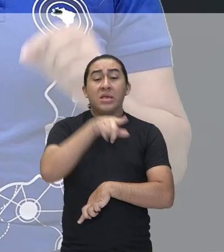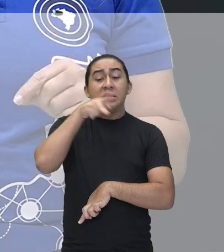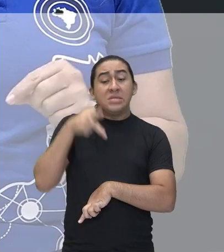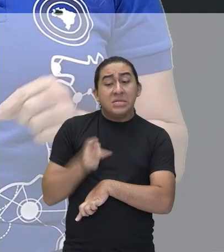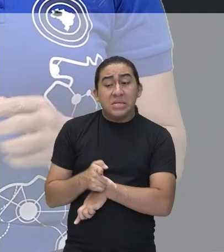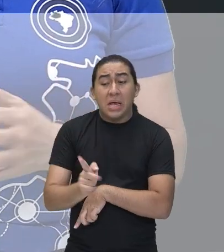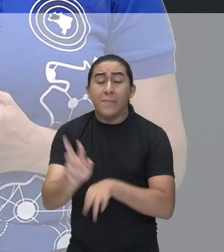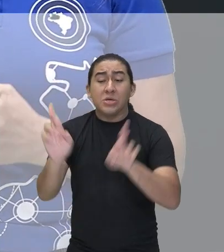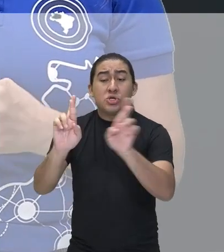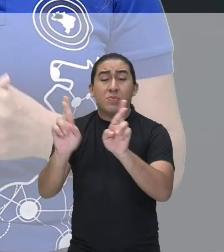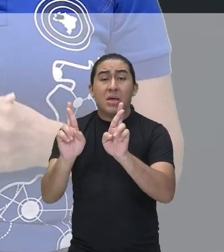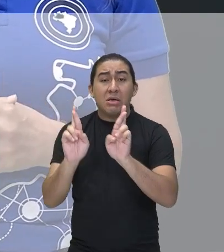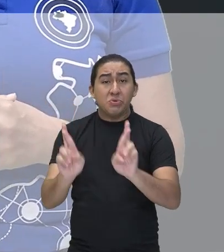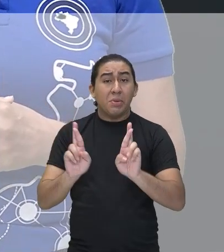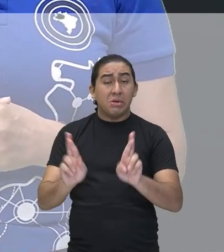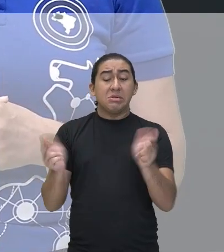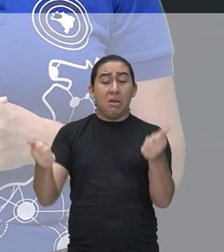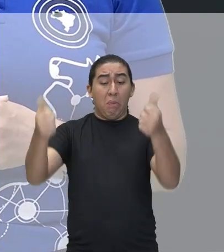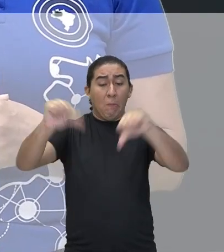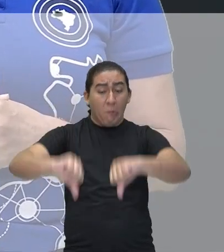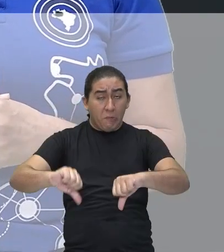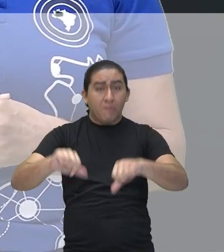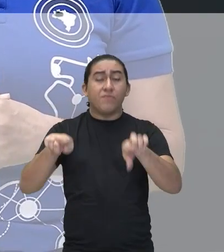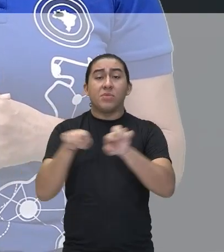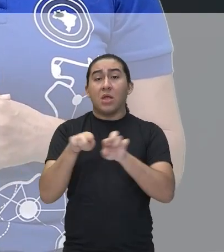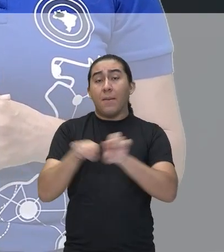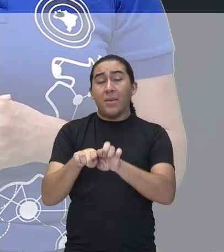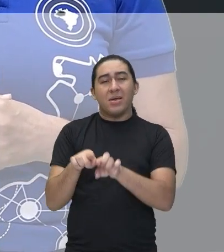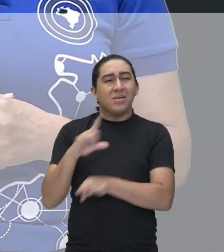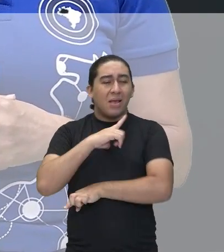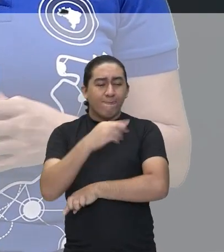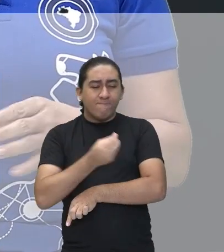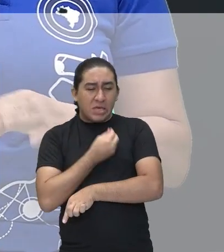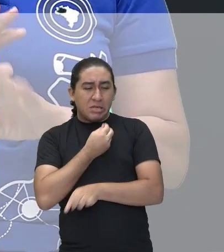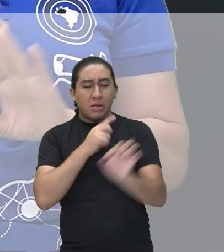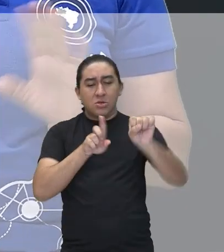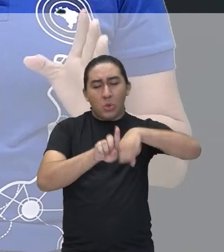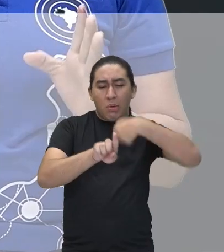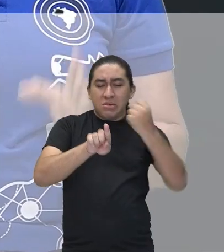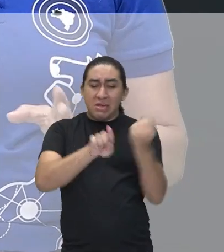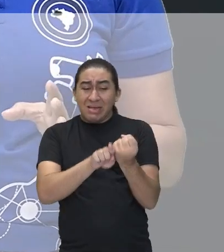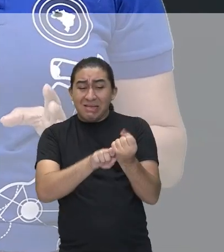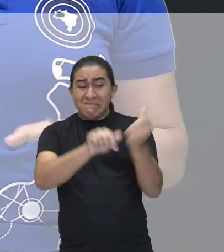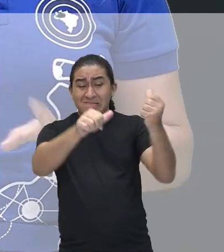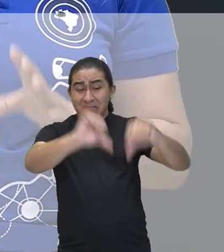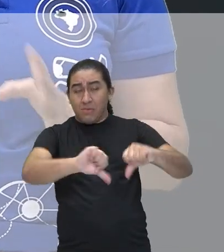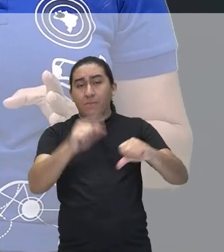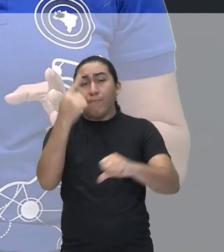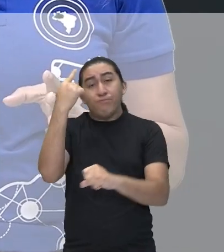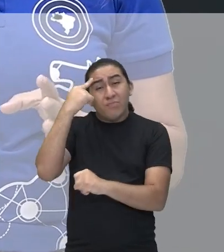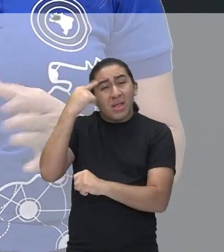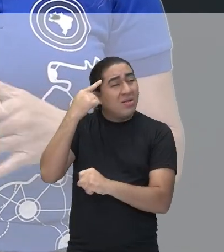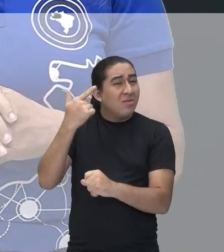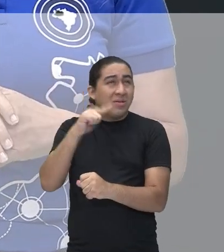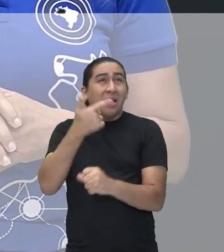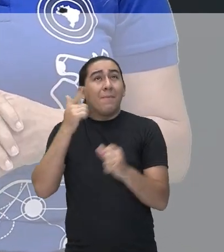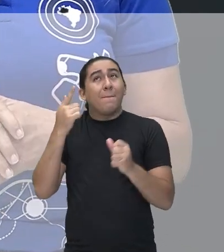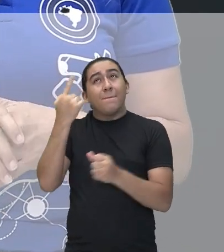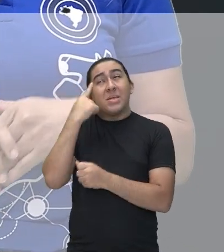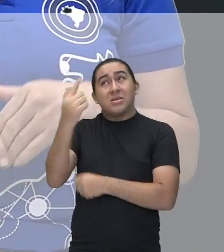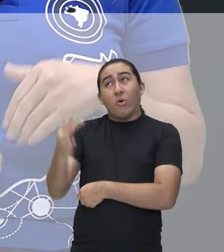e decadente da vida e da sociedade. Não acreditam mais em nada,